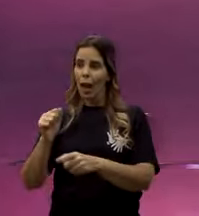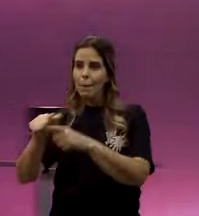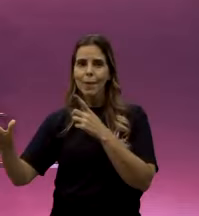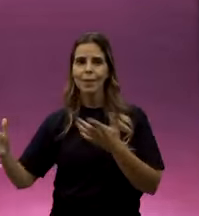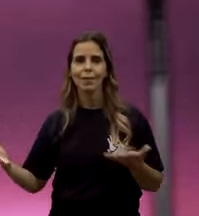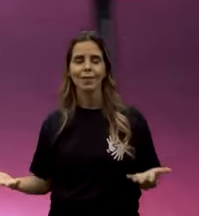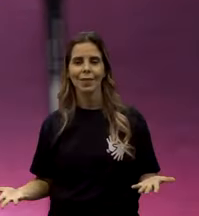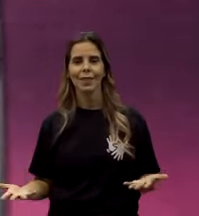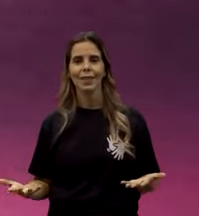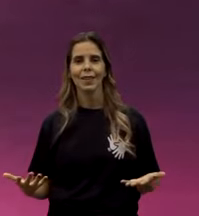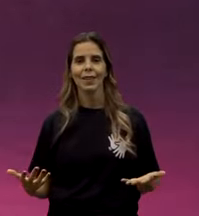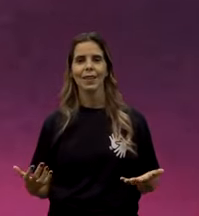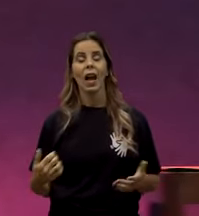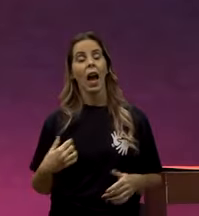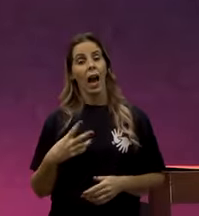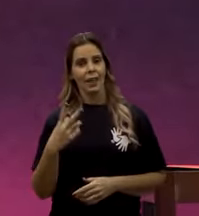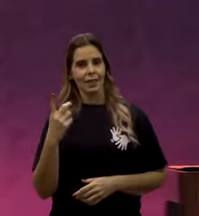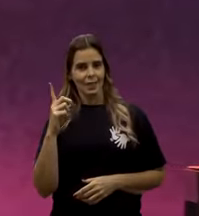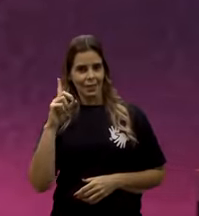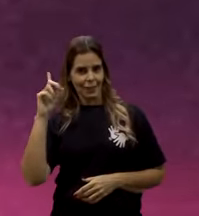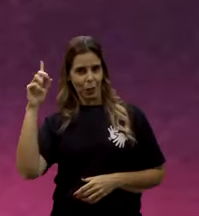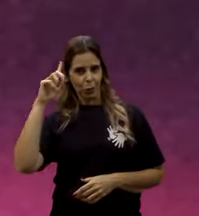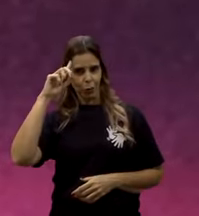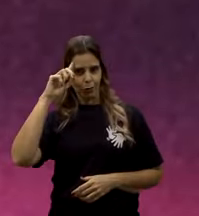pessoa na igreja a gente fica com ciúme